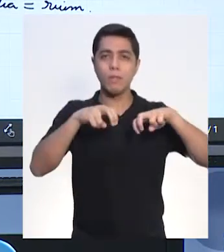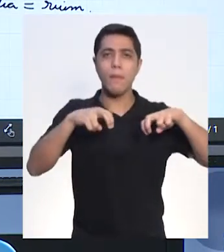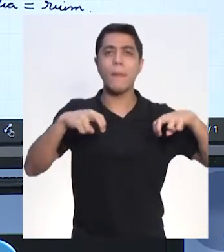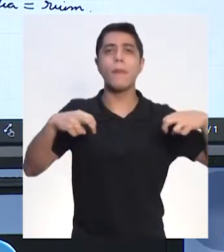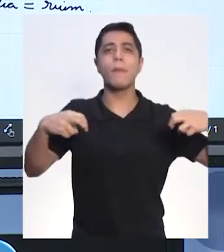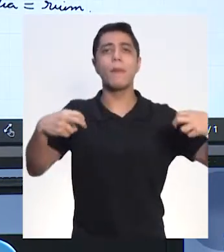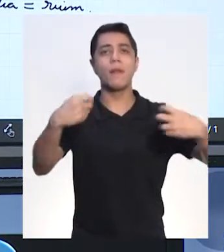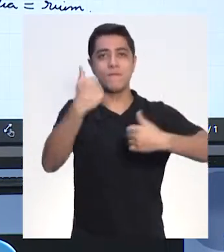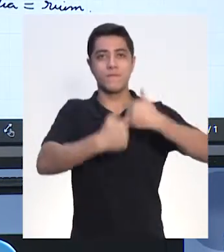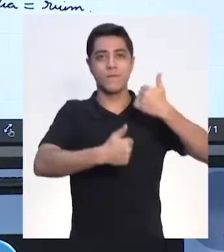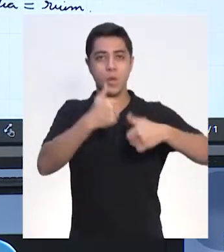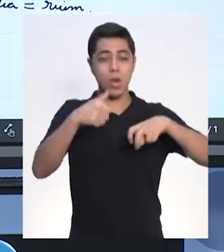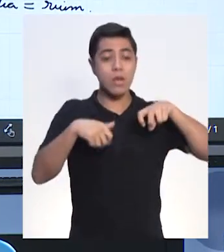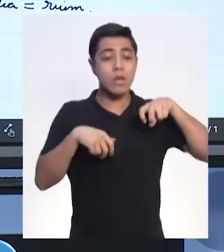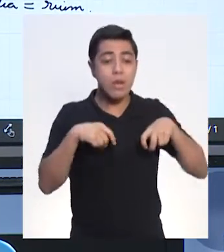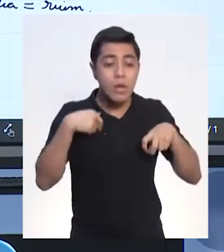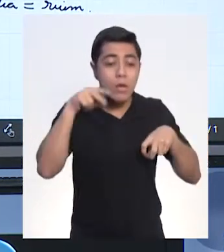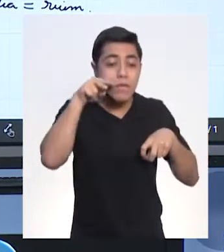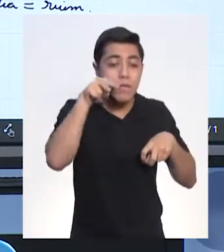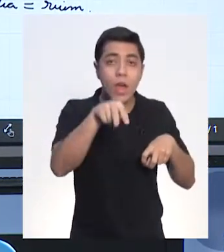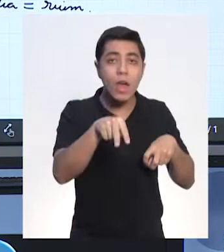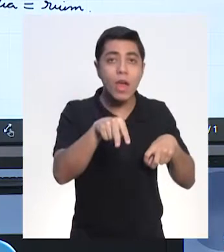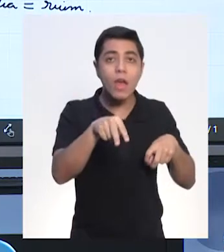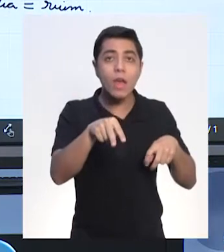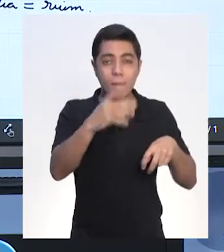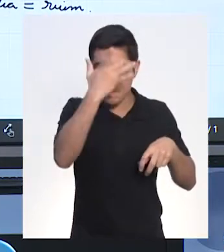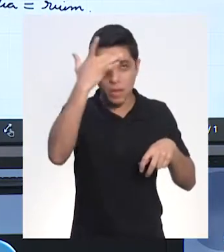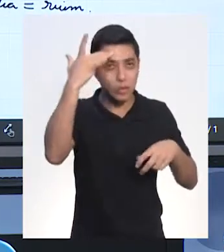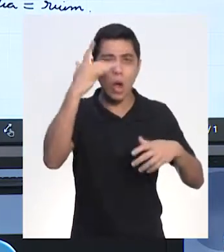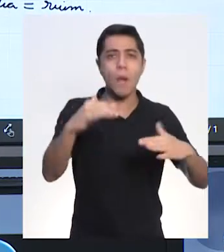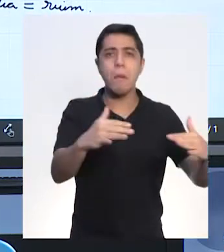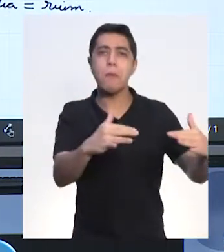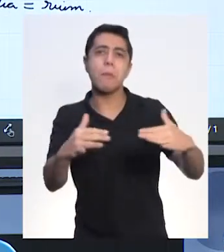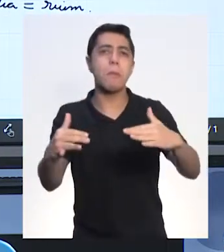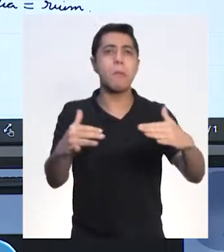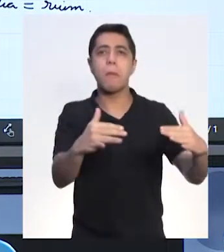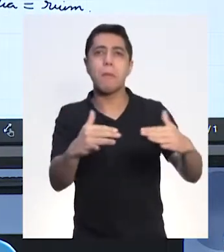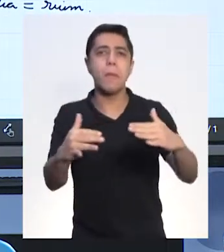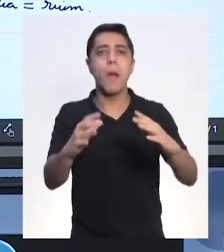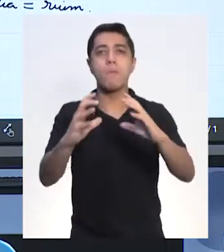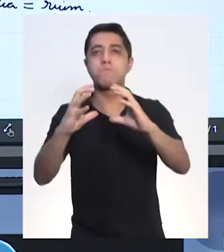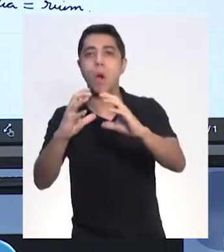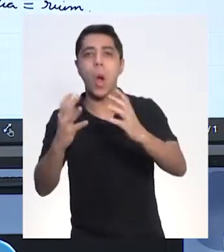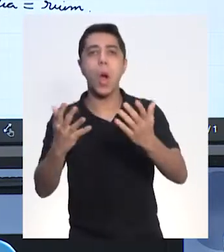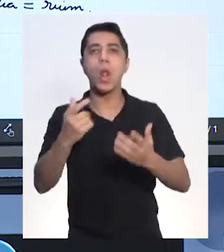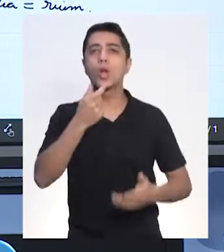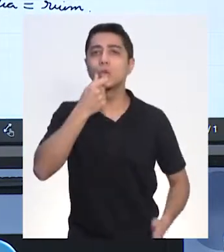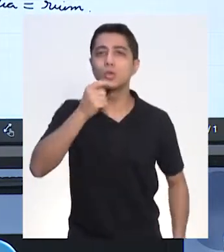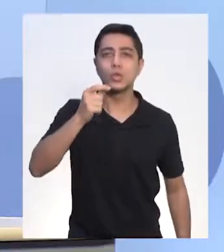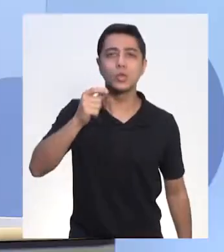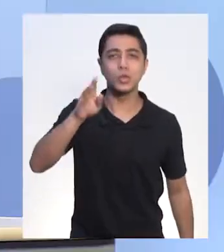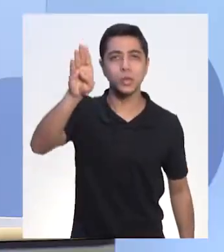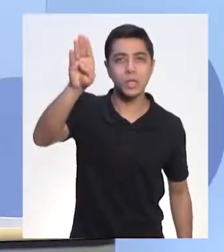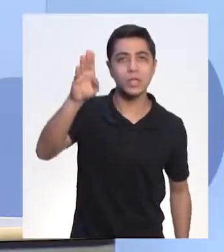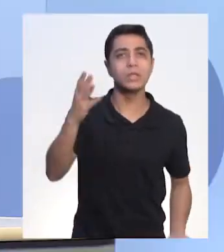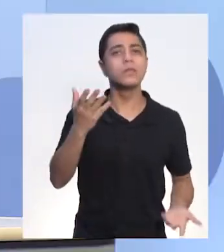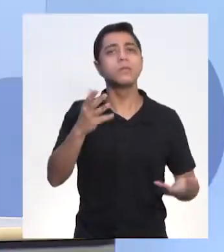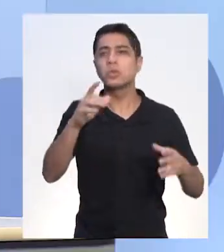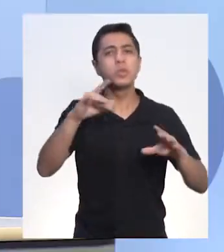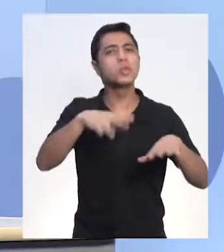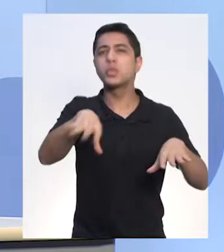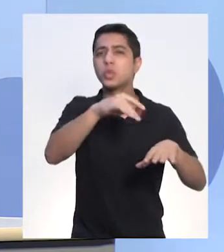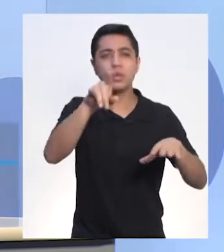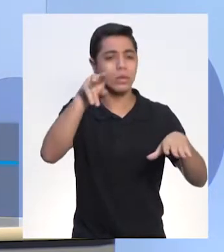olha, você consegue ver direitinho a bola, o juiz, os jogadores, o gol, o pênalti, né? Consegue observar direito, ver quem são